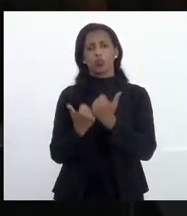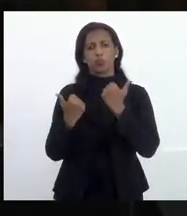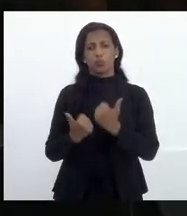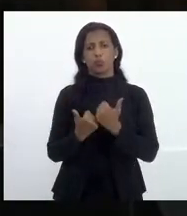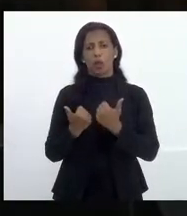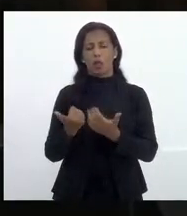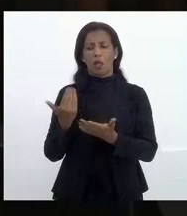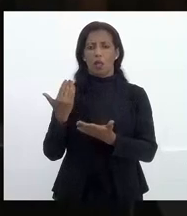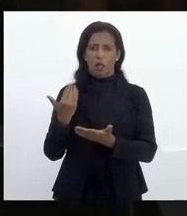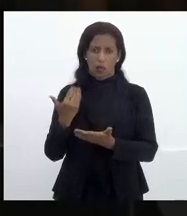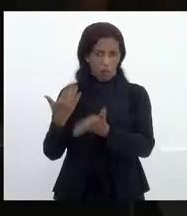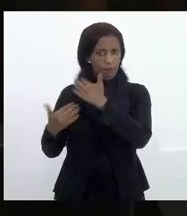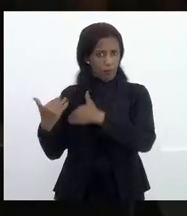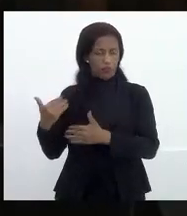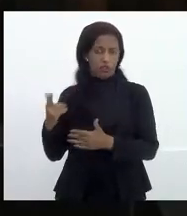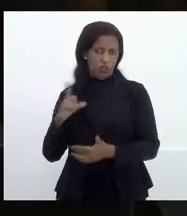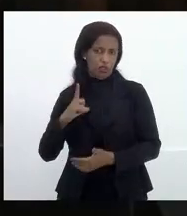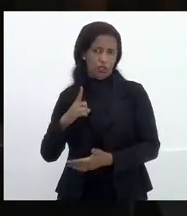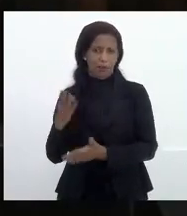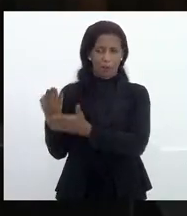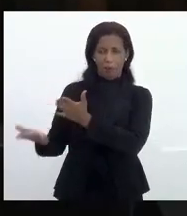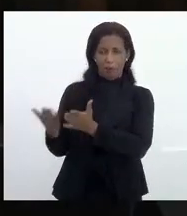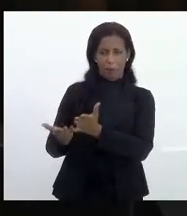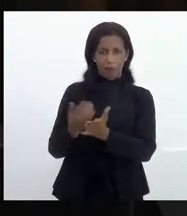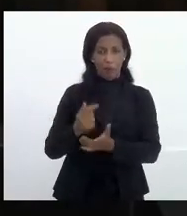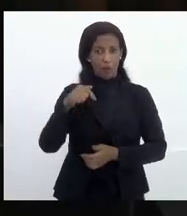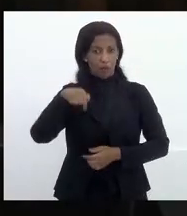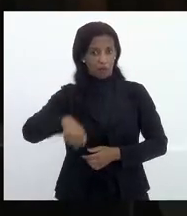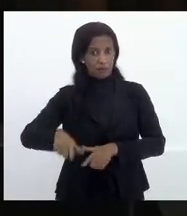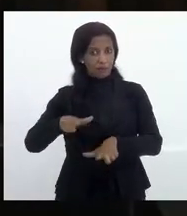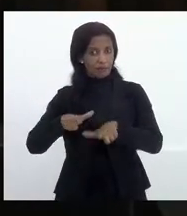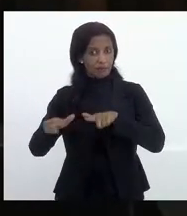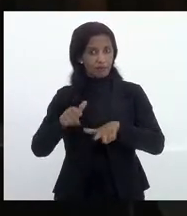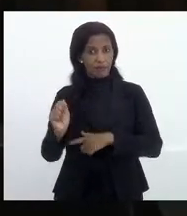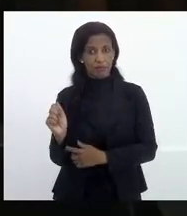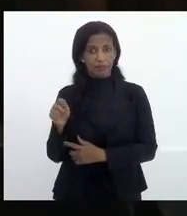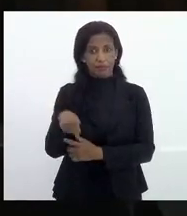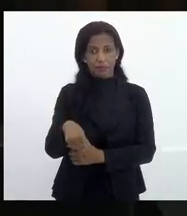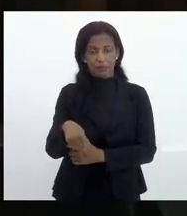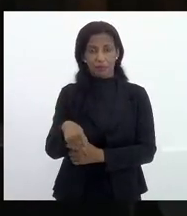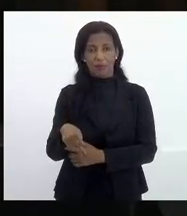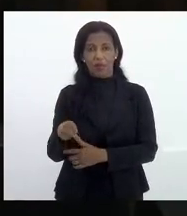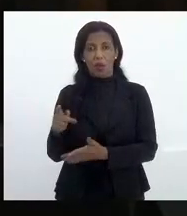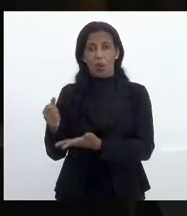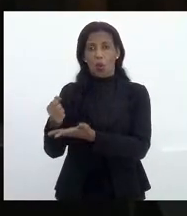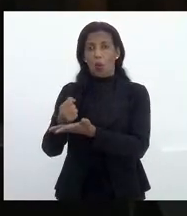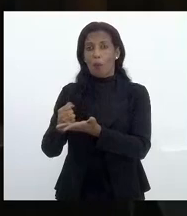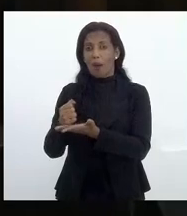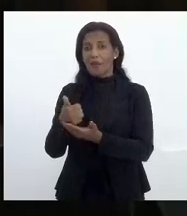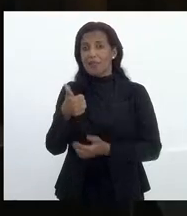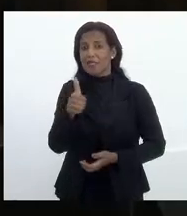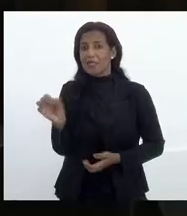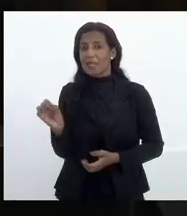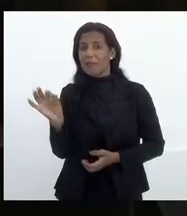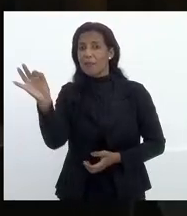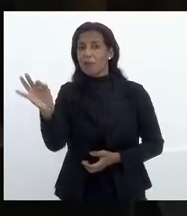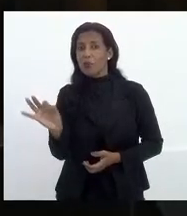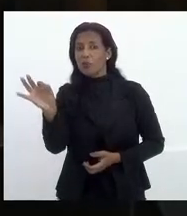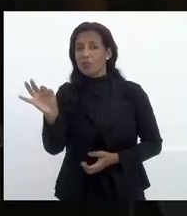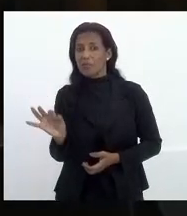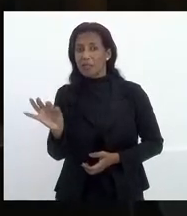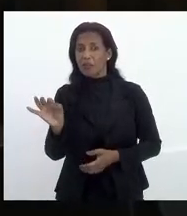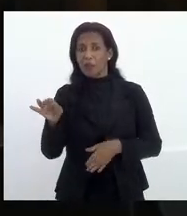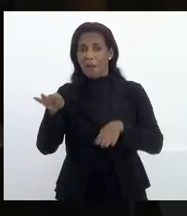corretora desfrutasse e esse servidor vai ter a sua aposentadoria calculado com base em cem porcento vai